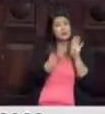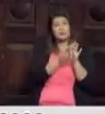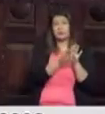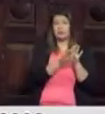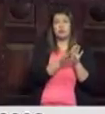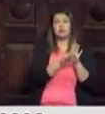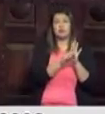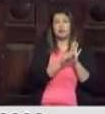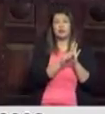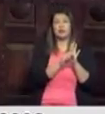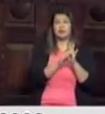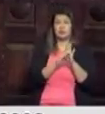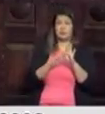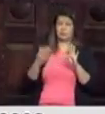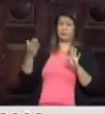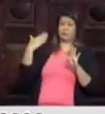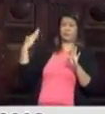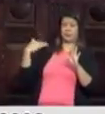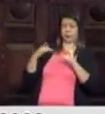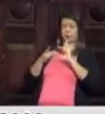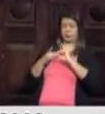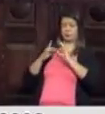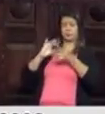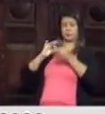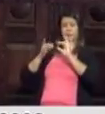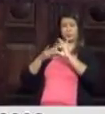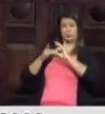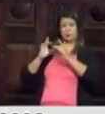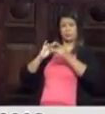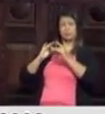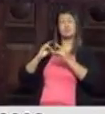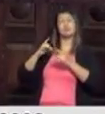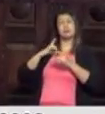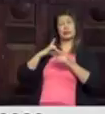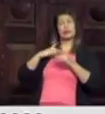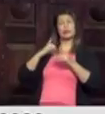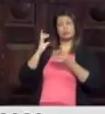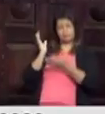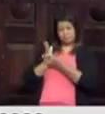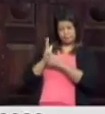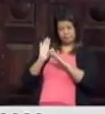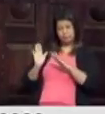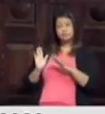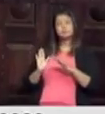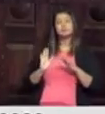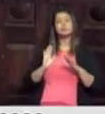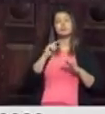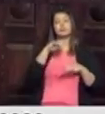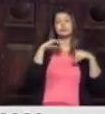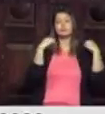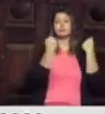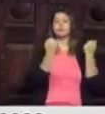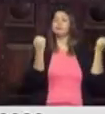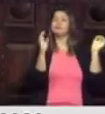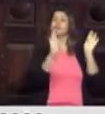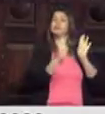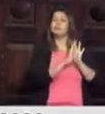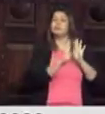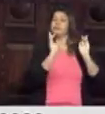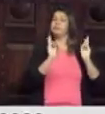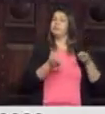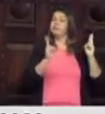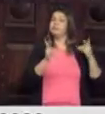desde o encerramento dos Jogos Paralímpicos aqui no Rio de Janeiro. Um equipamento que passou por um processo